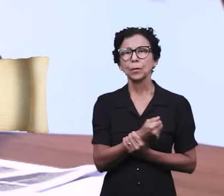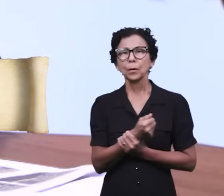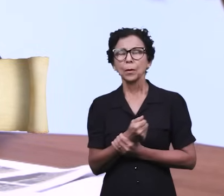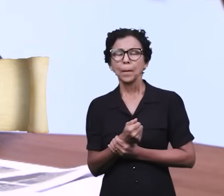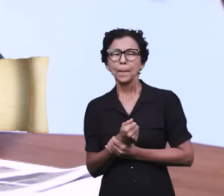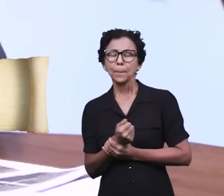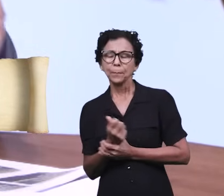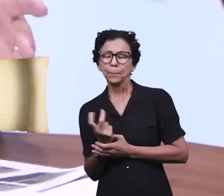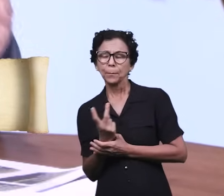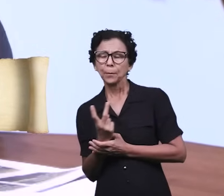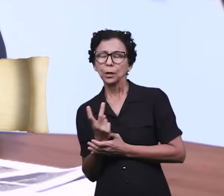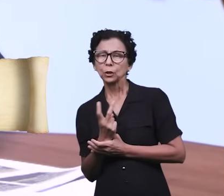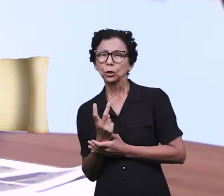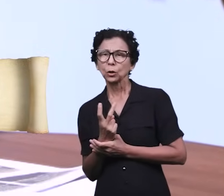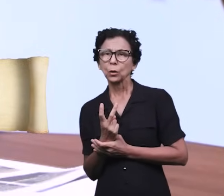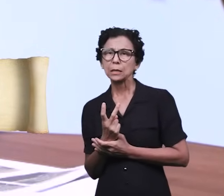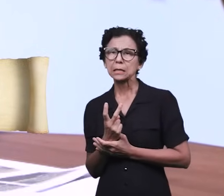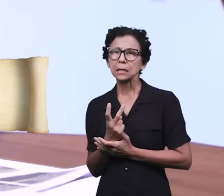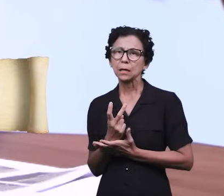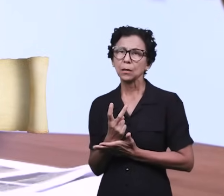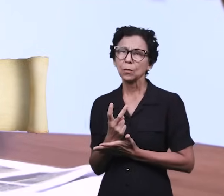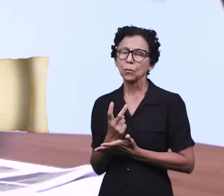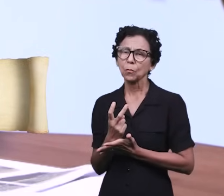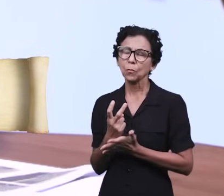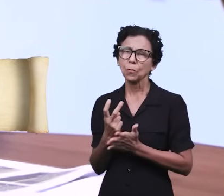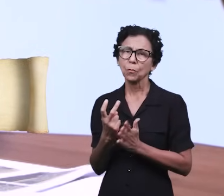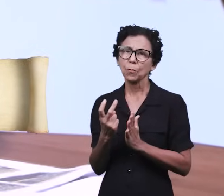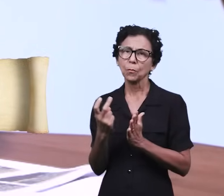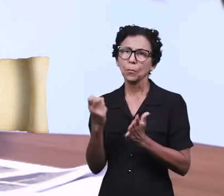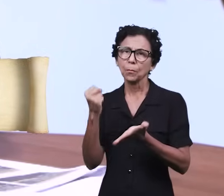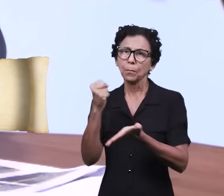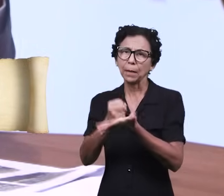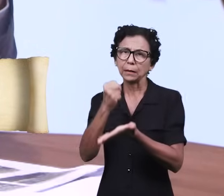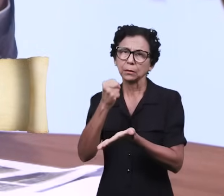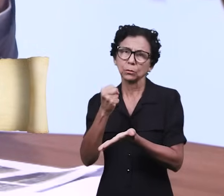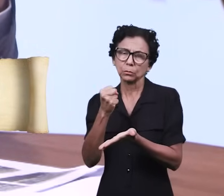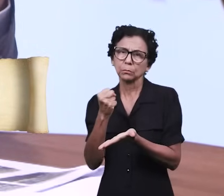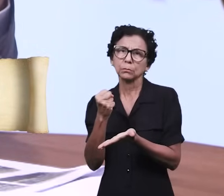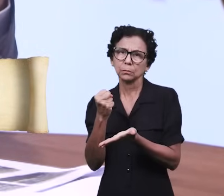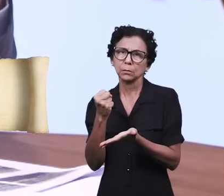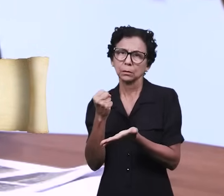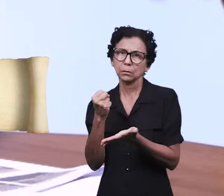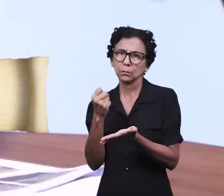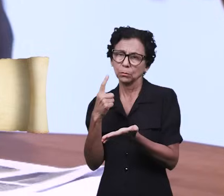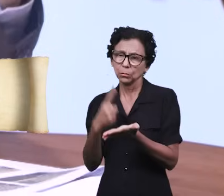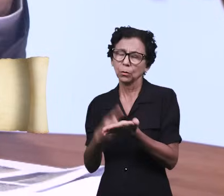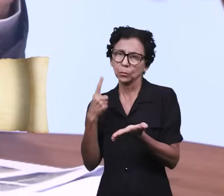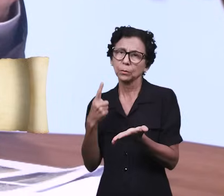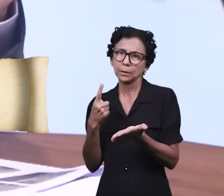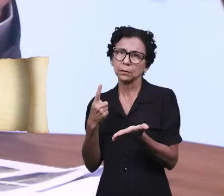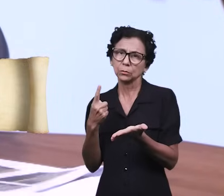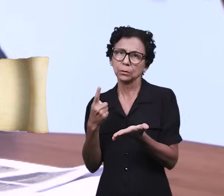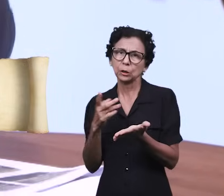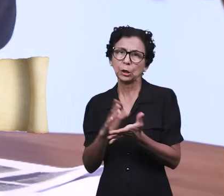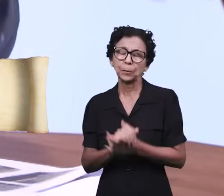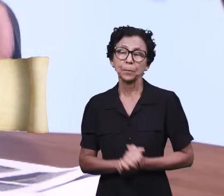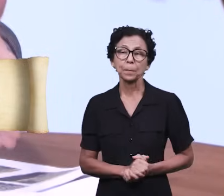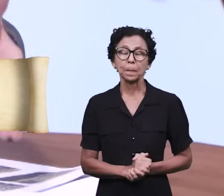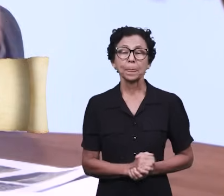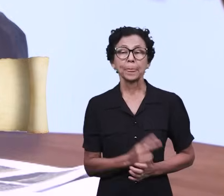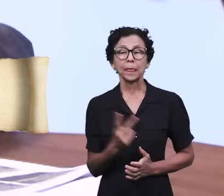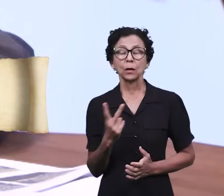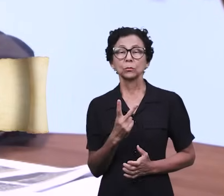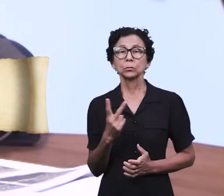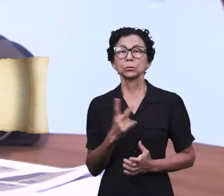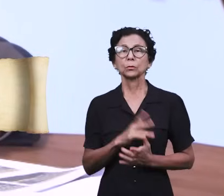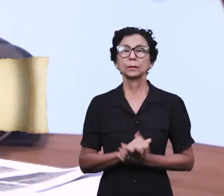houve uma disputa por um poço que ele cavou naquela região. Aí vai surgir o nome de Berseba, que nós já citamos várias vezes. É nesse